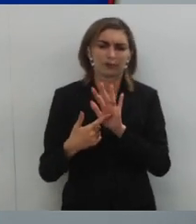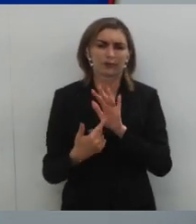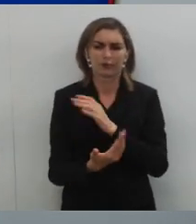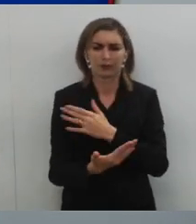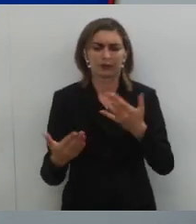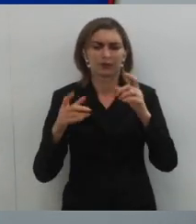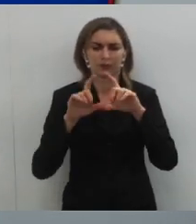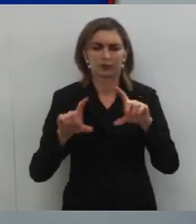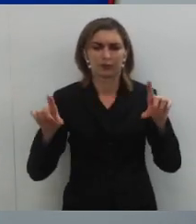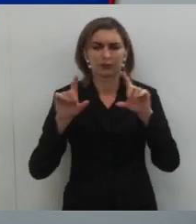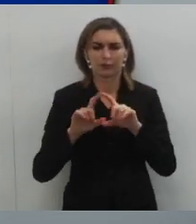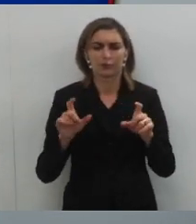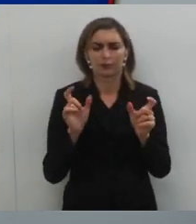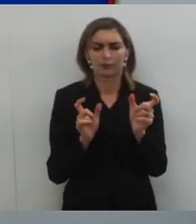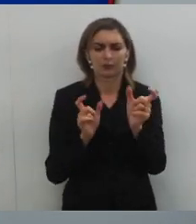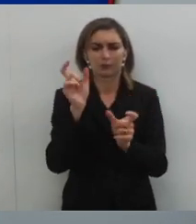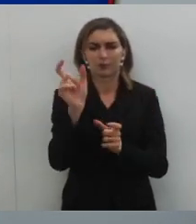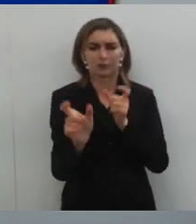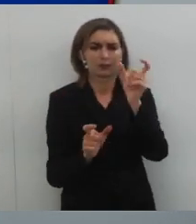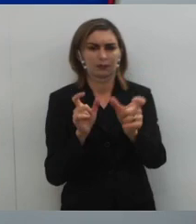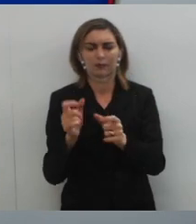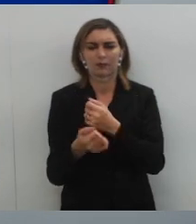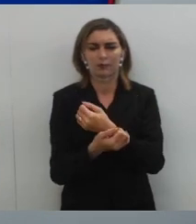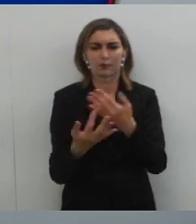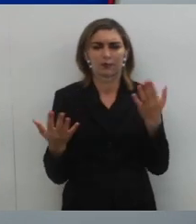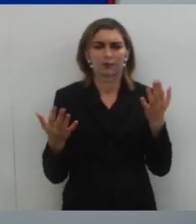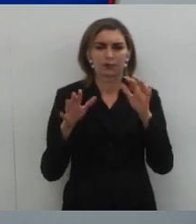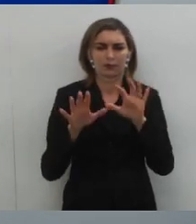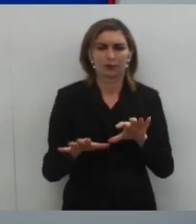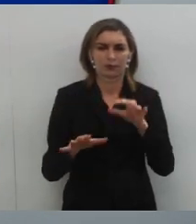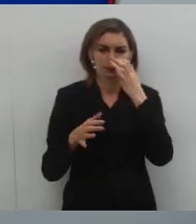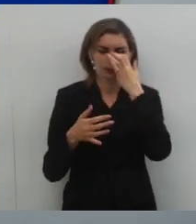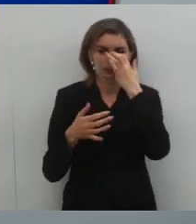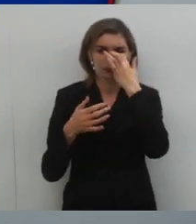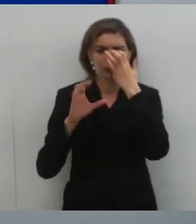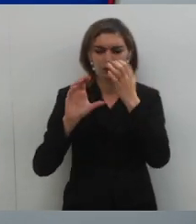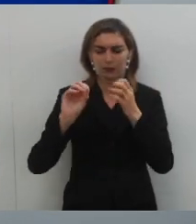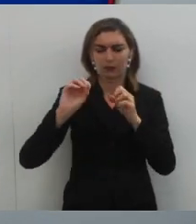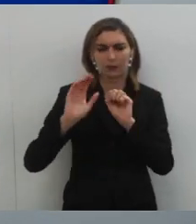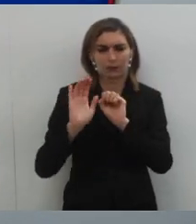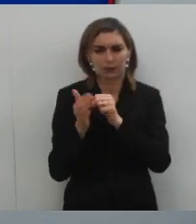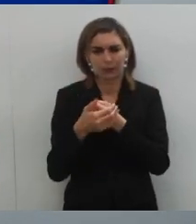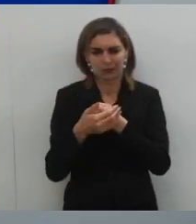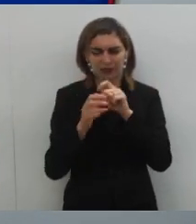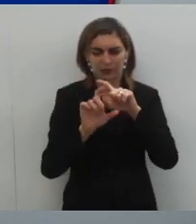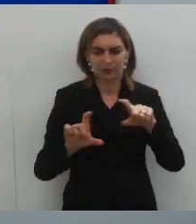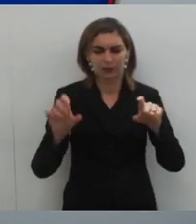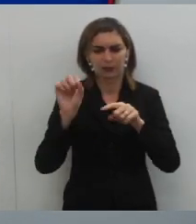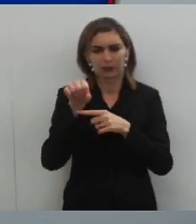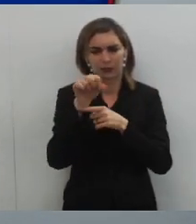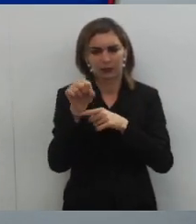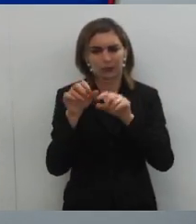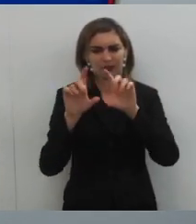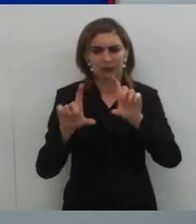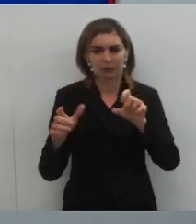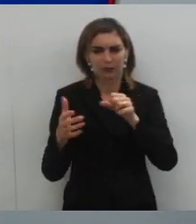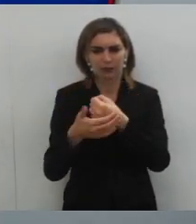na forma de palavras, quando ele está oculto, né? Quando ele